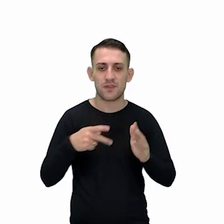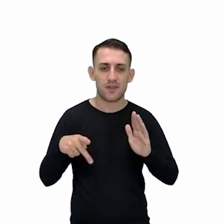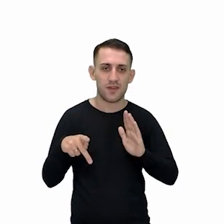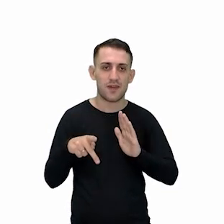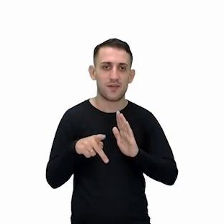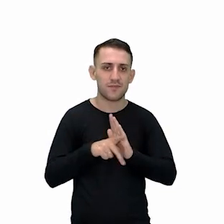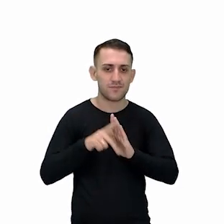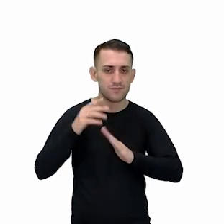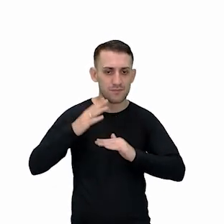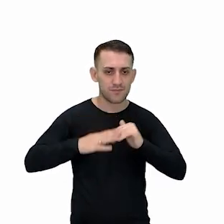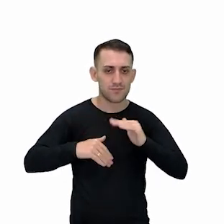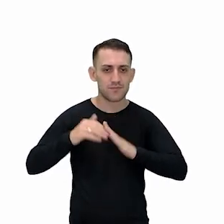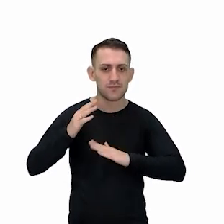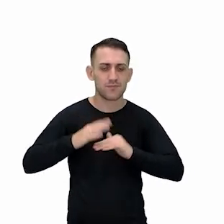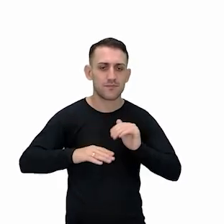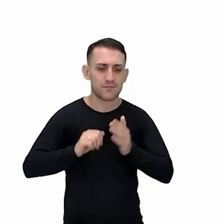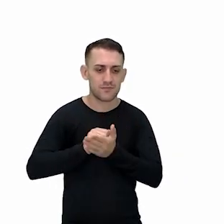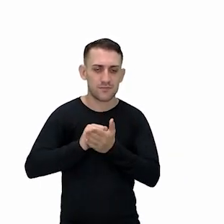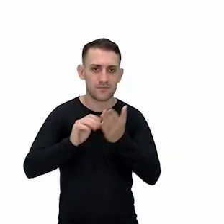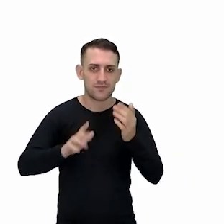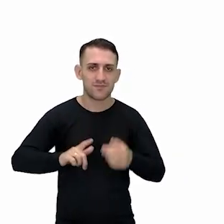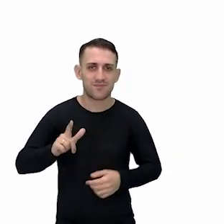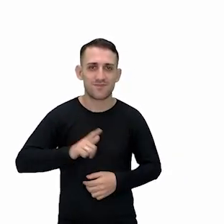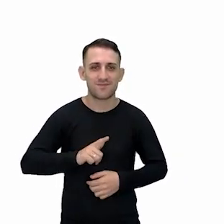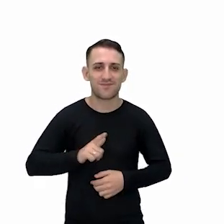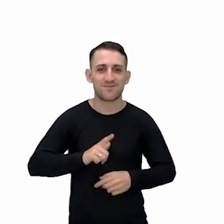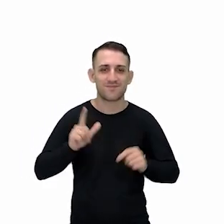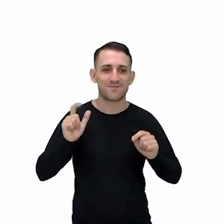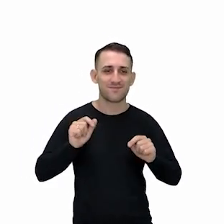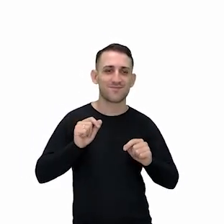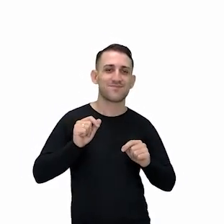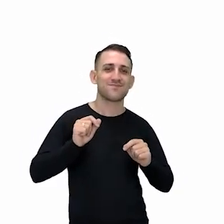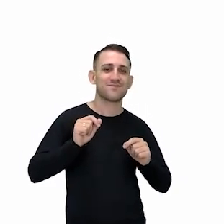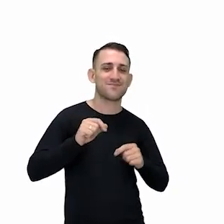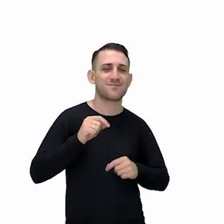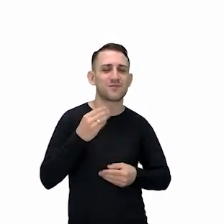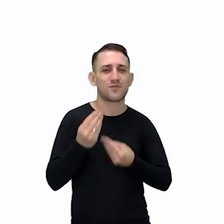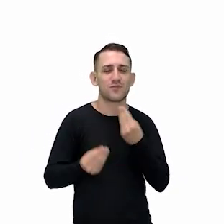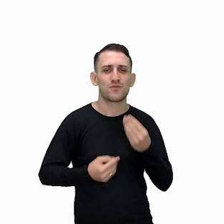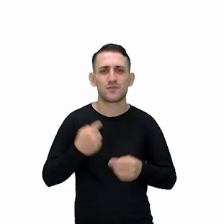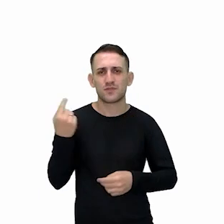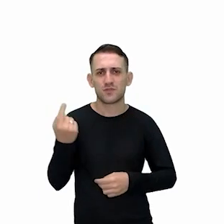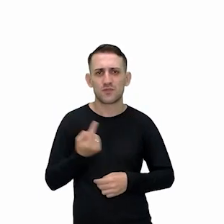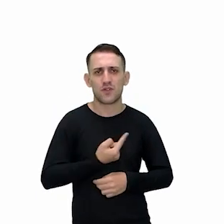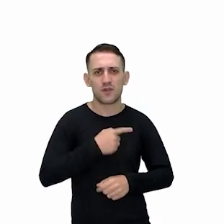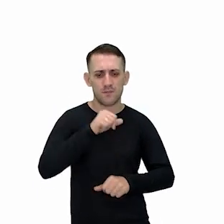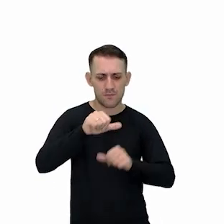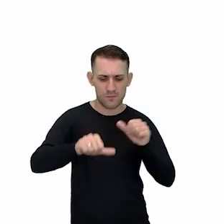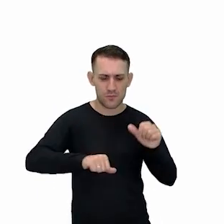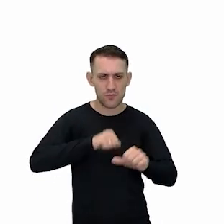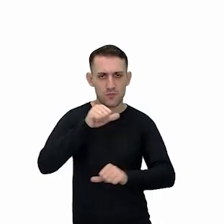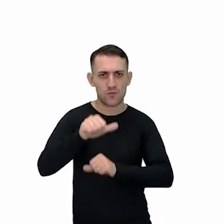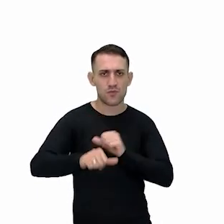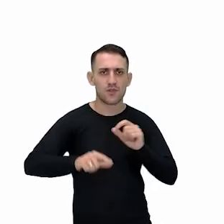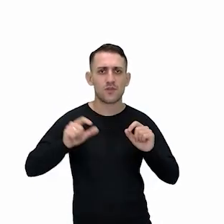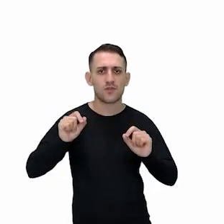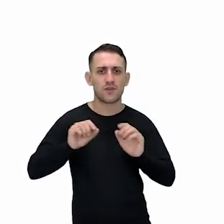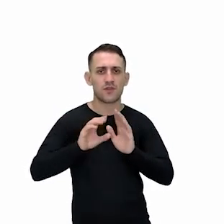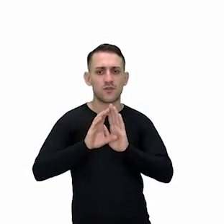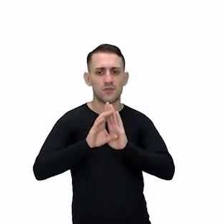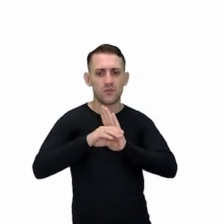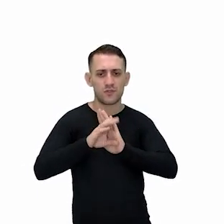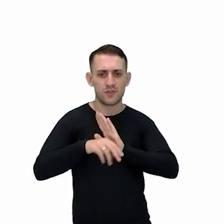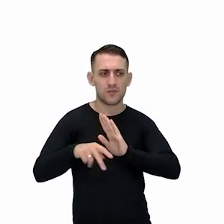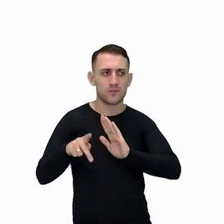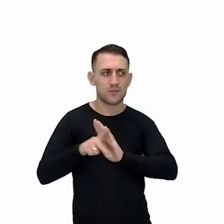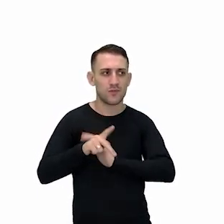atividade. Foco na atividade é experimentação. Como é que a gente transforma esses conceitos que